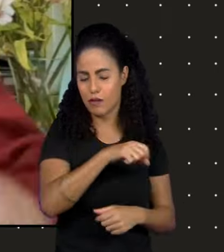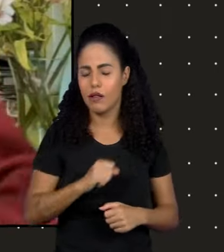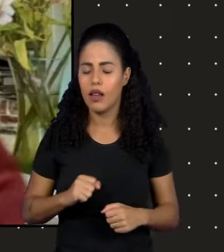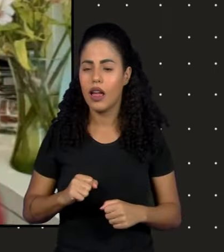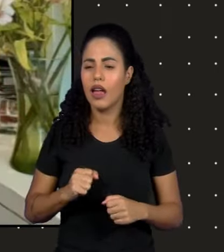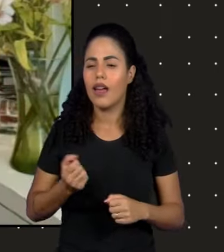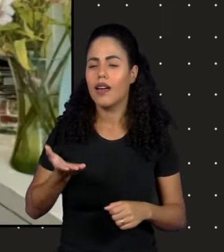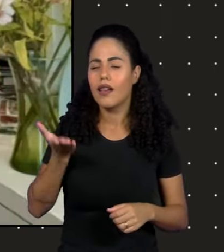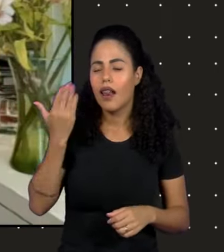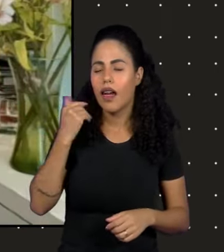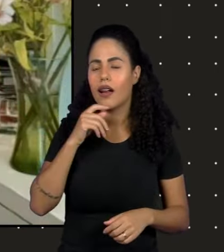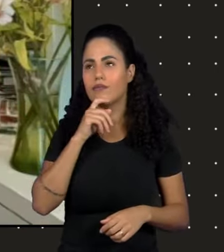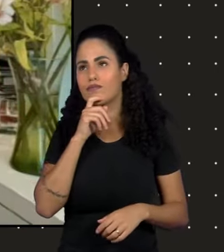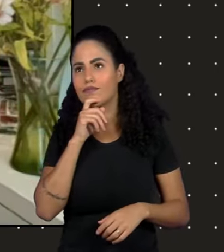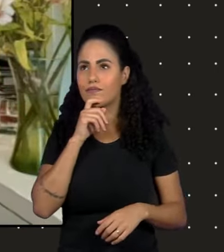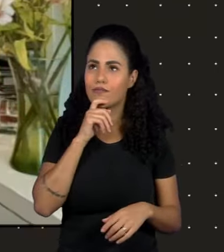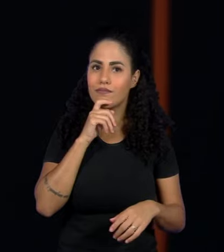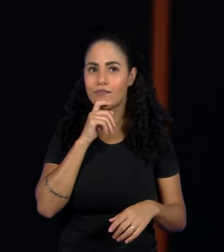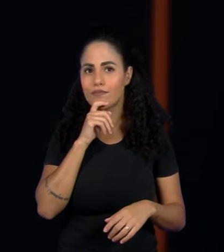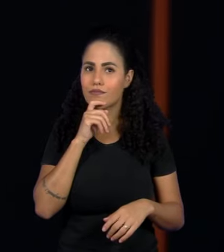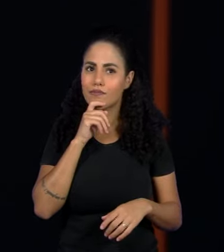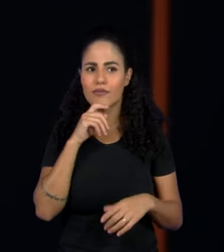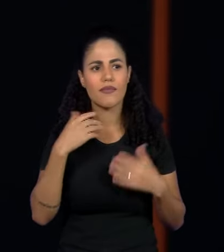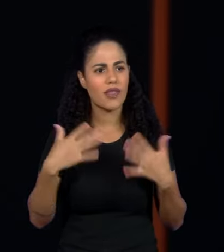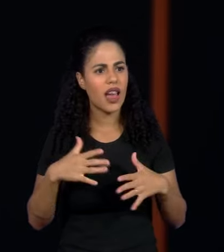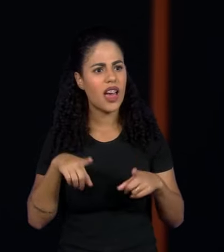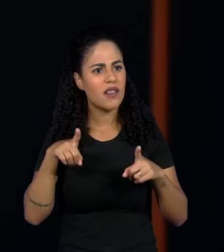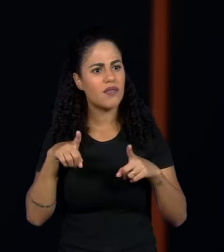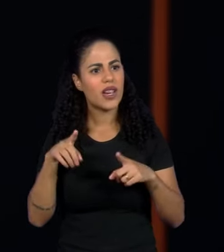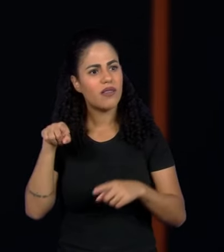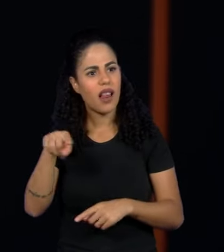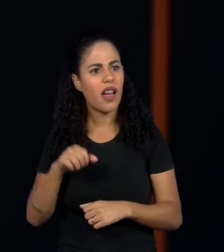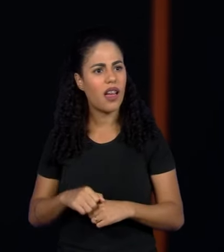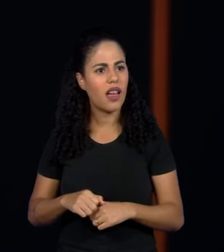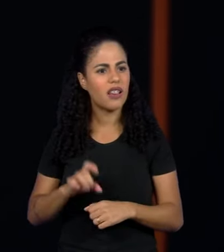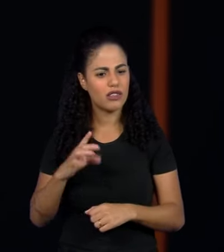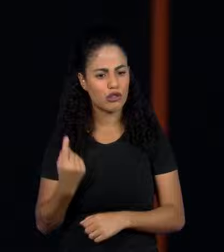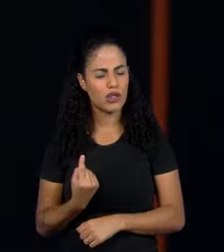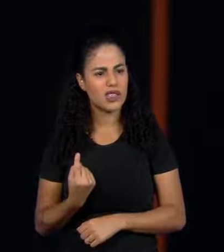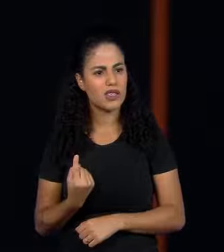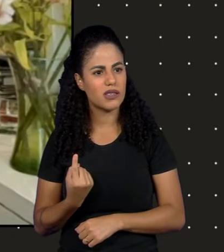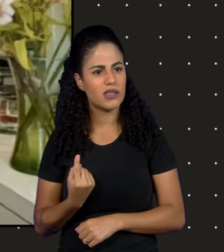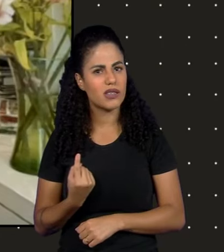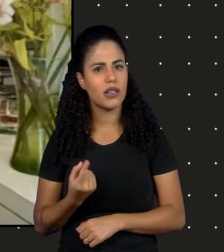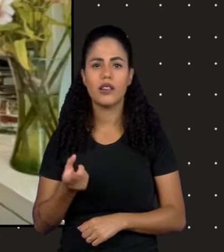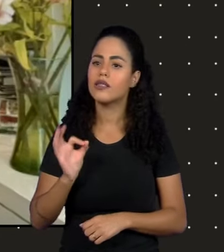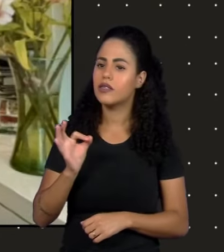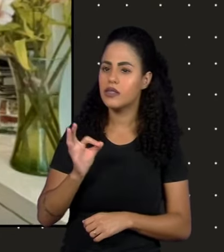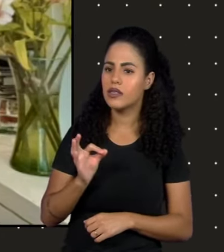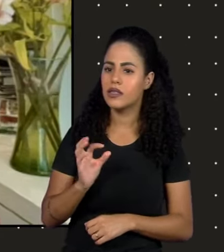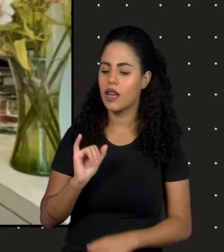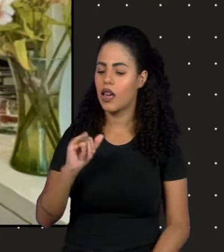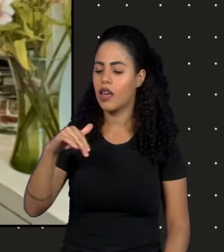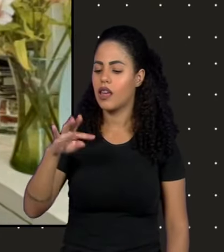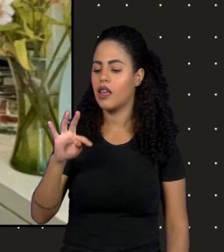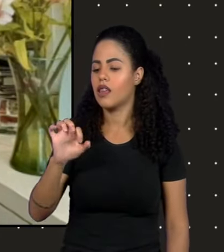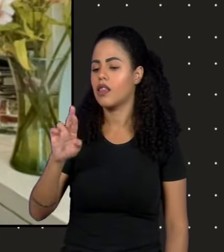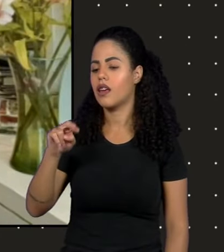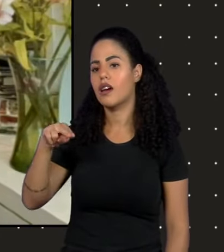passar era um internato, né? Eu fui para o internato,